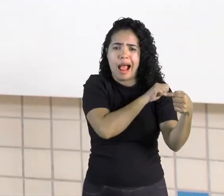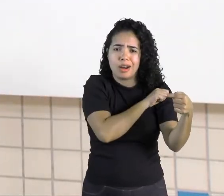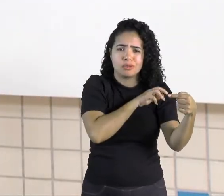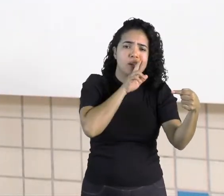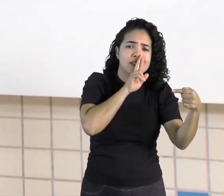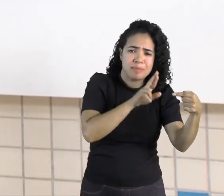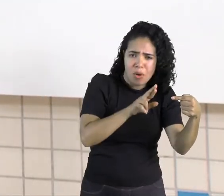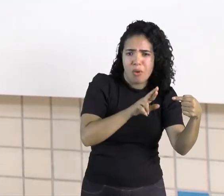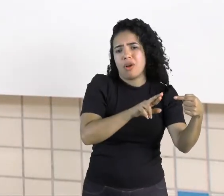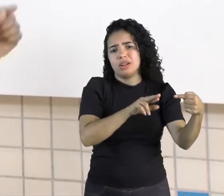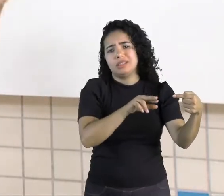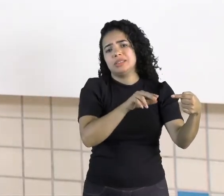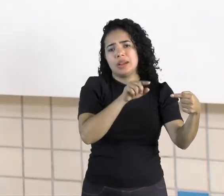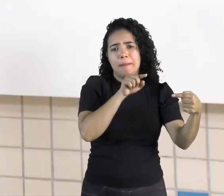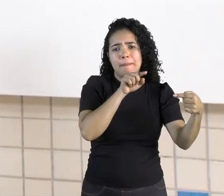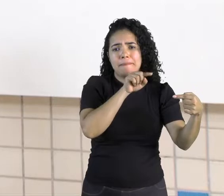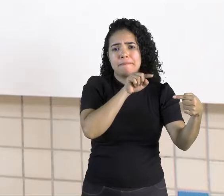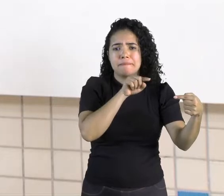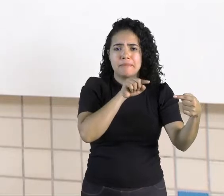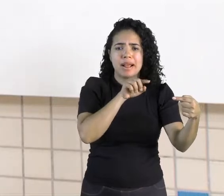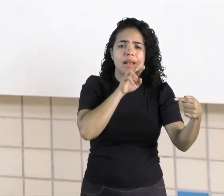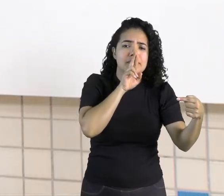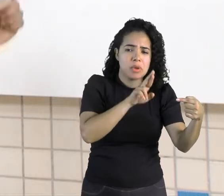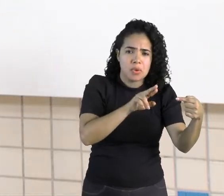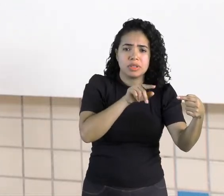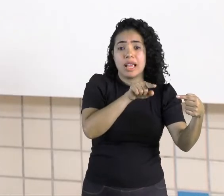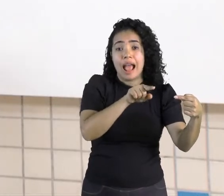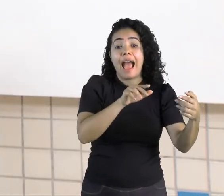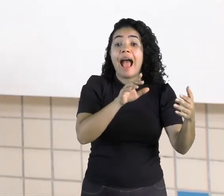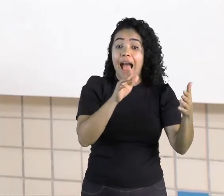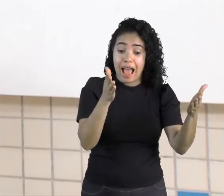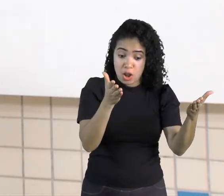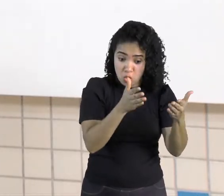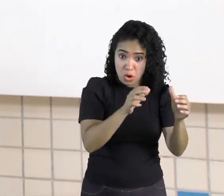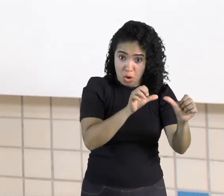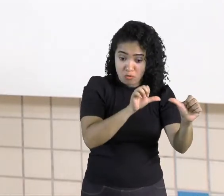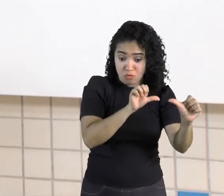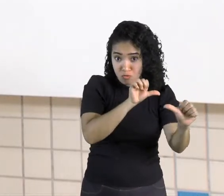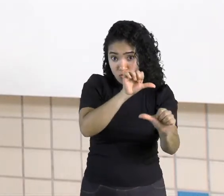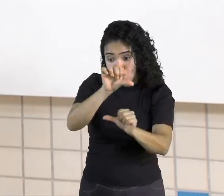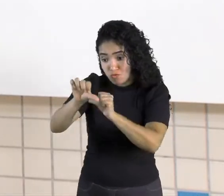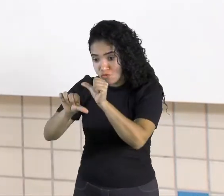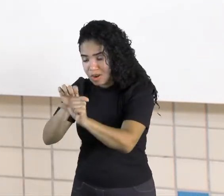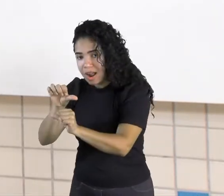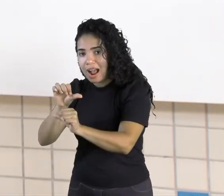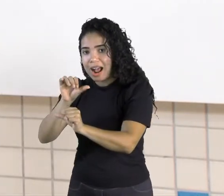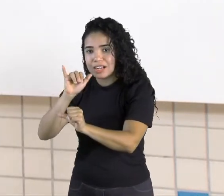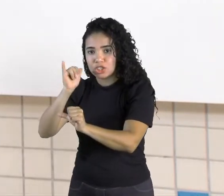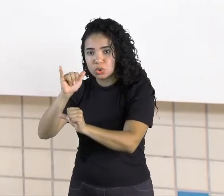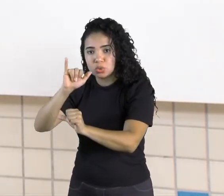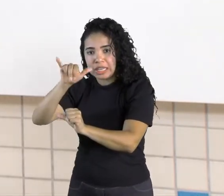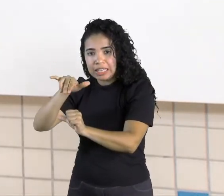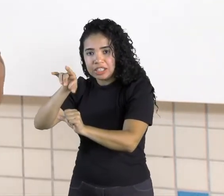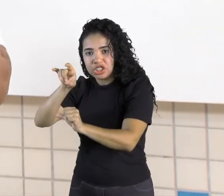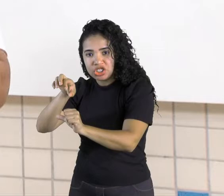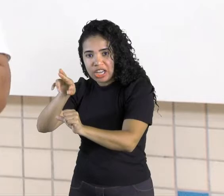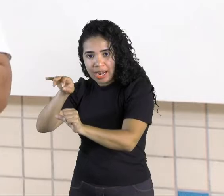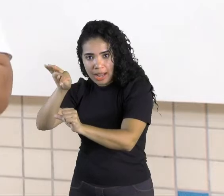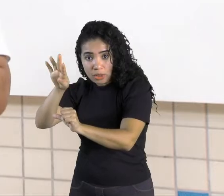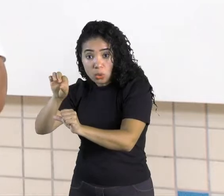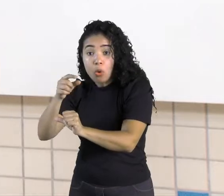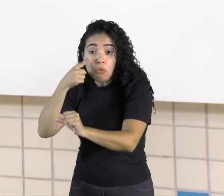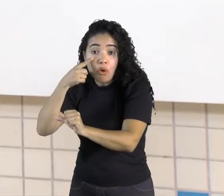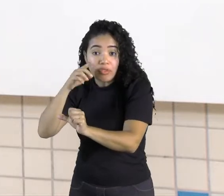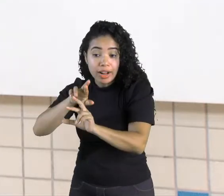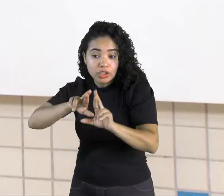ele agora na forma de um discurso indireto. Então vocês vão ver a diferença, como que